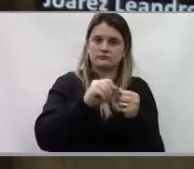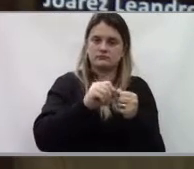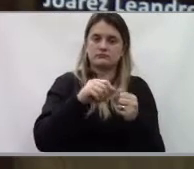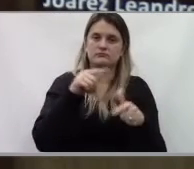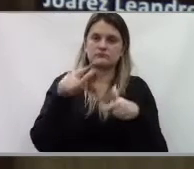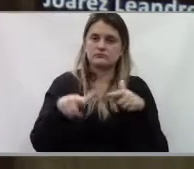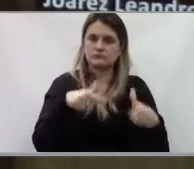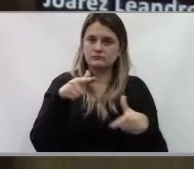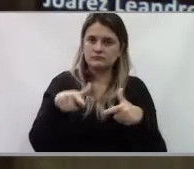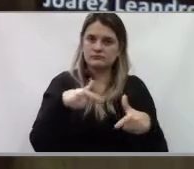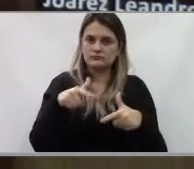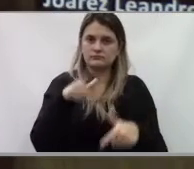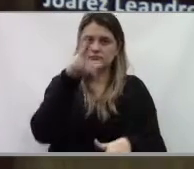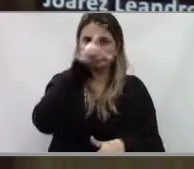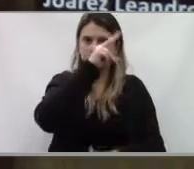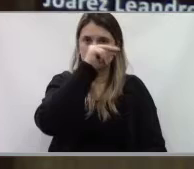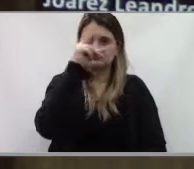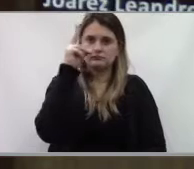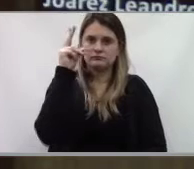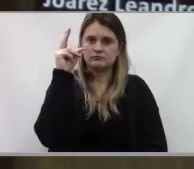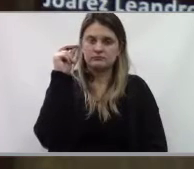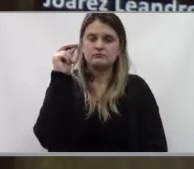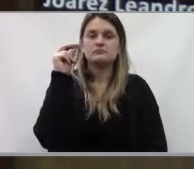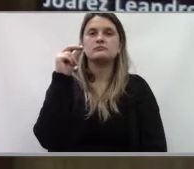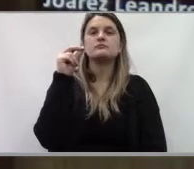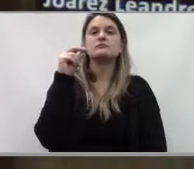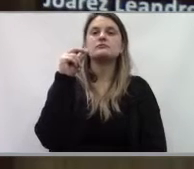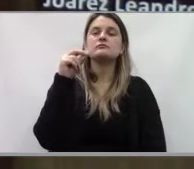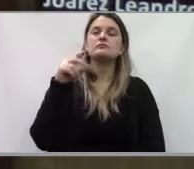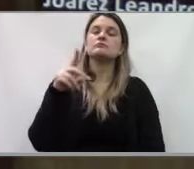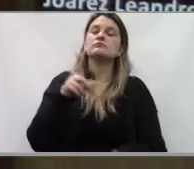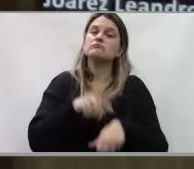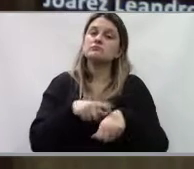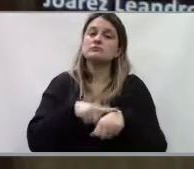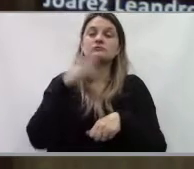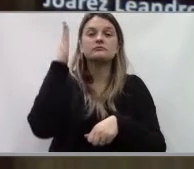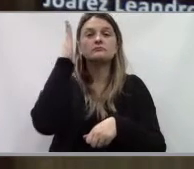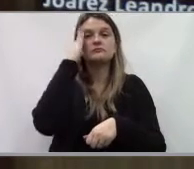para realizar serviços na prefeitura, de